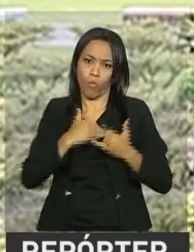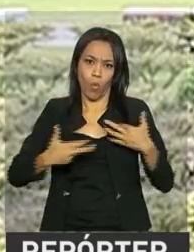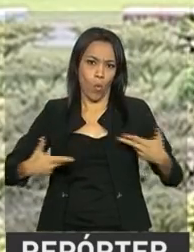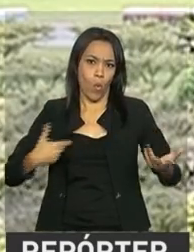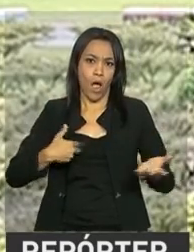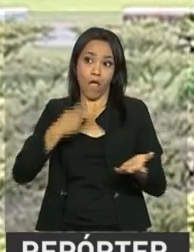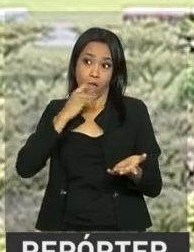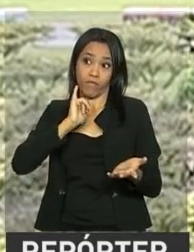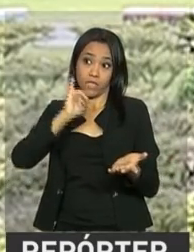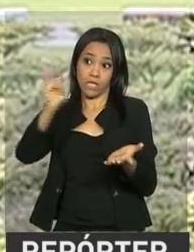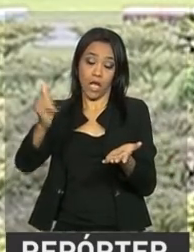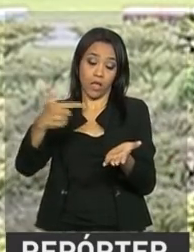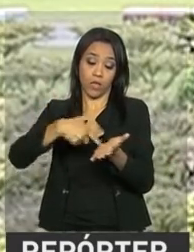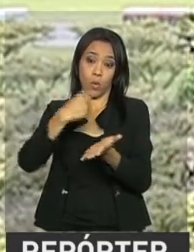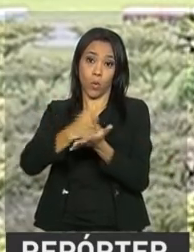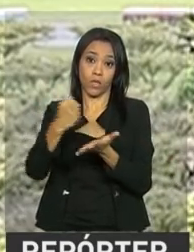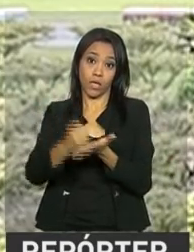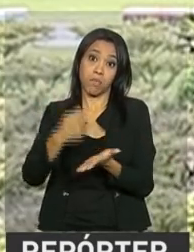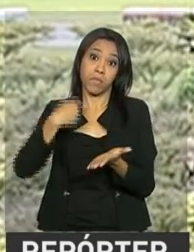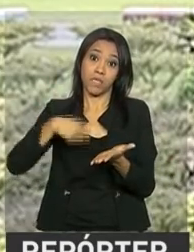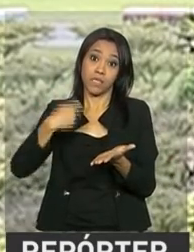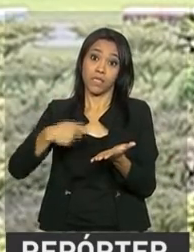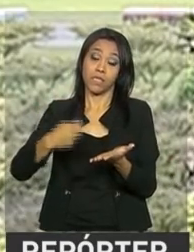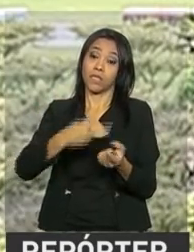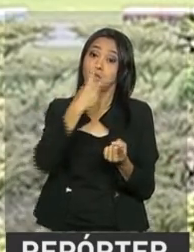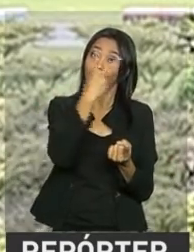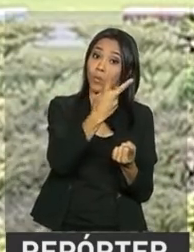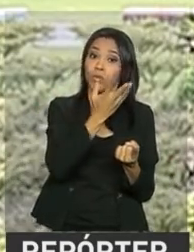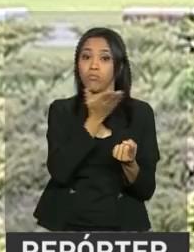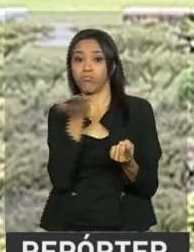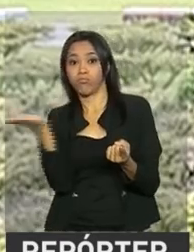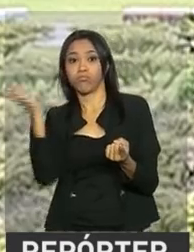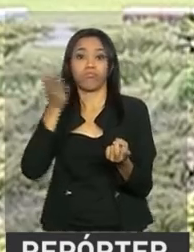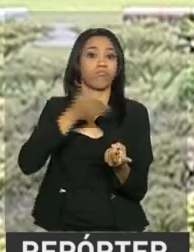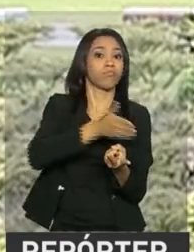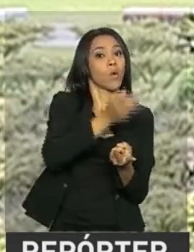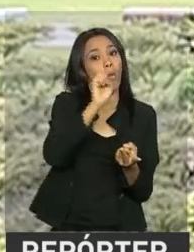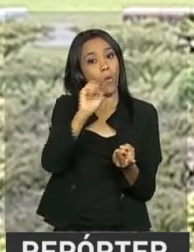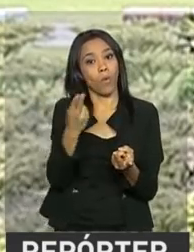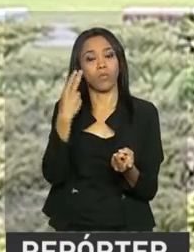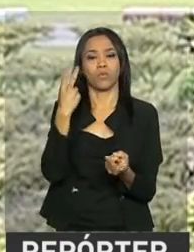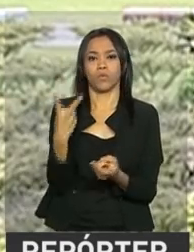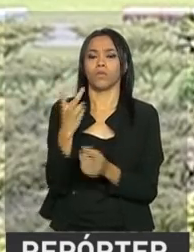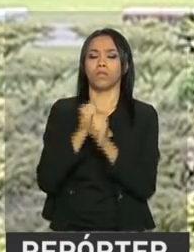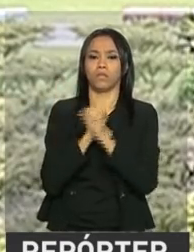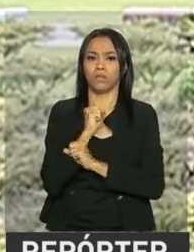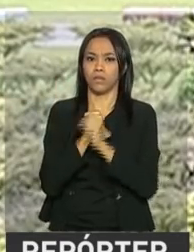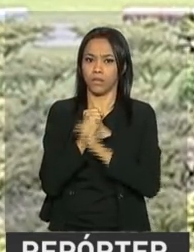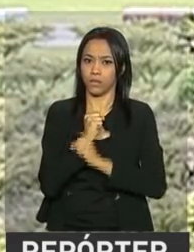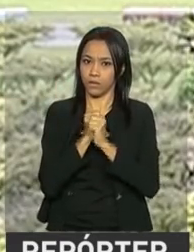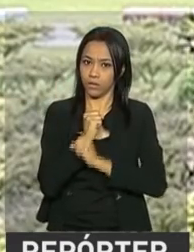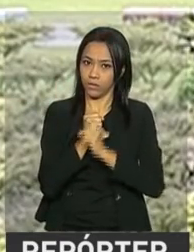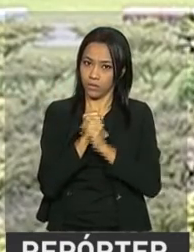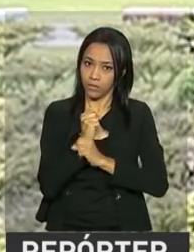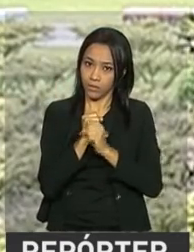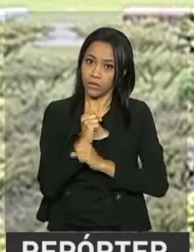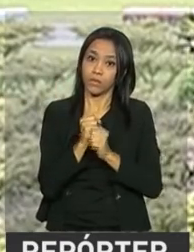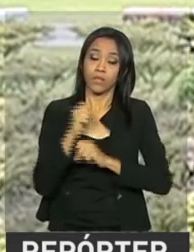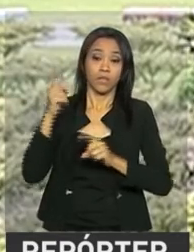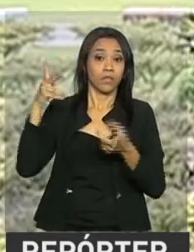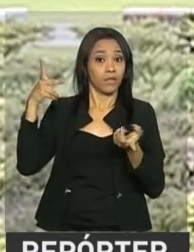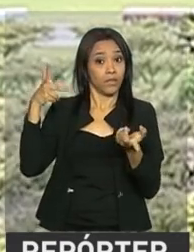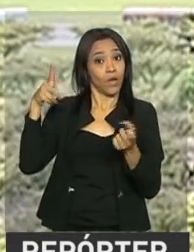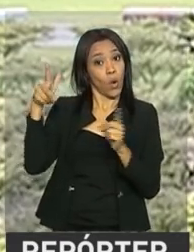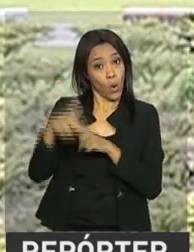a operadora deve oferecer duas alternativas para ele. Ou por até 2 anos suspender o atendimento